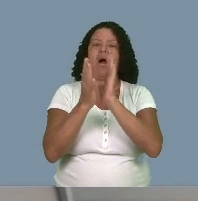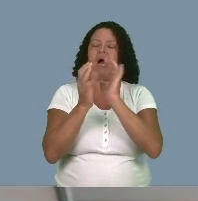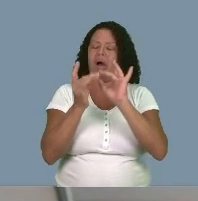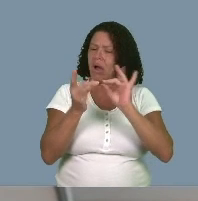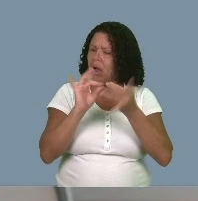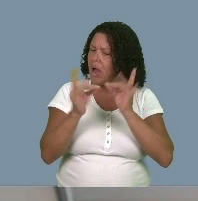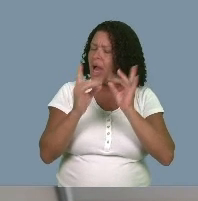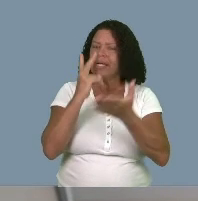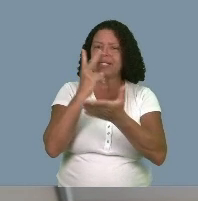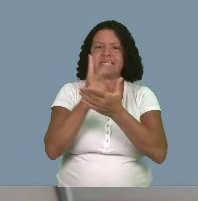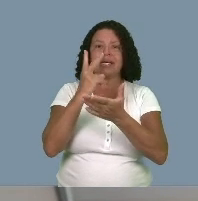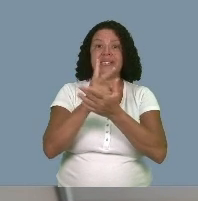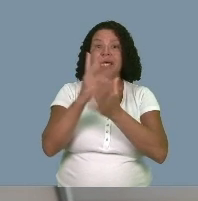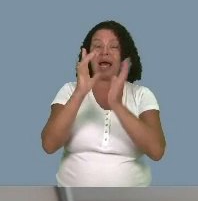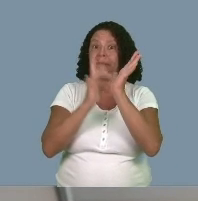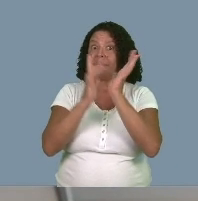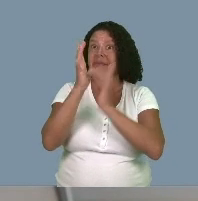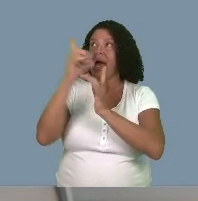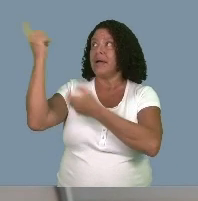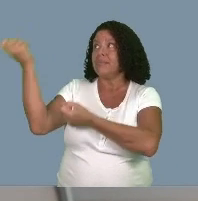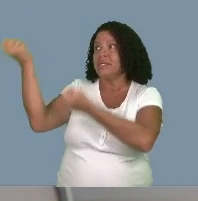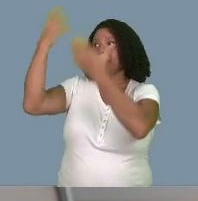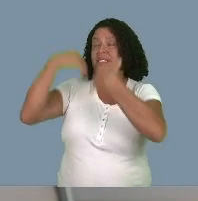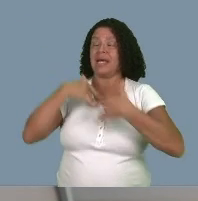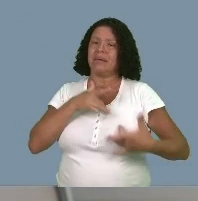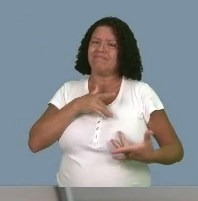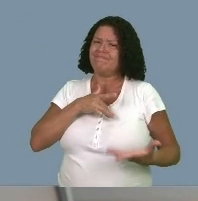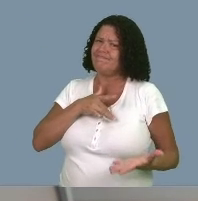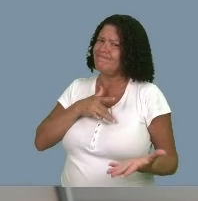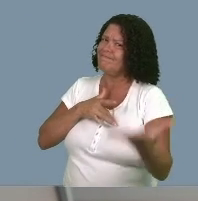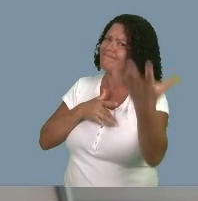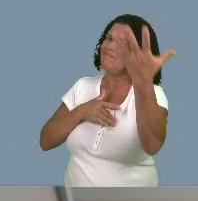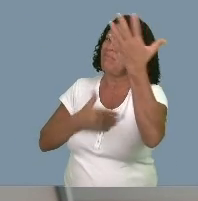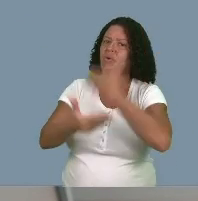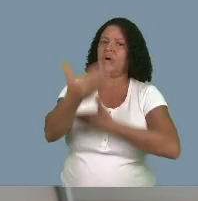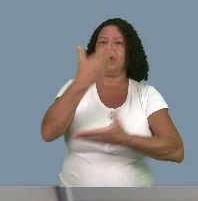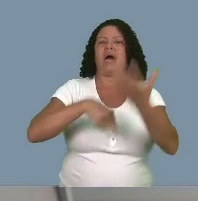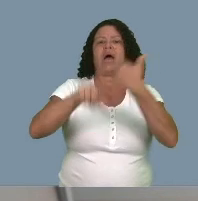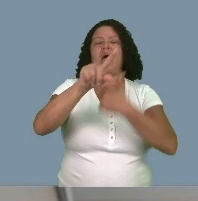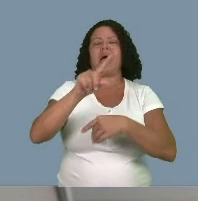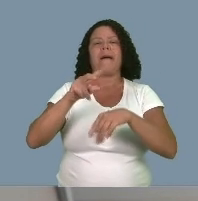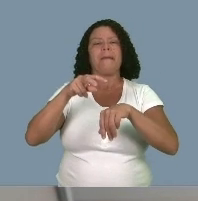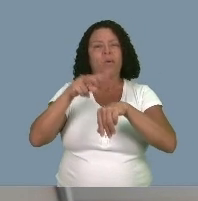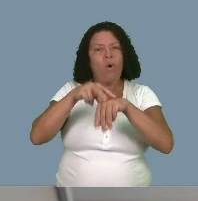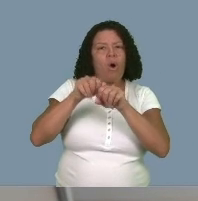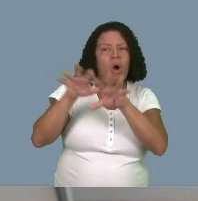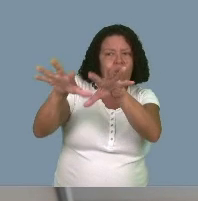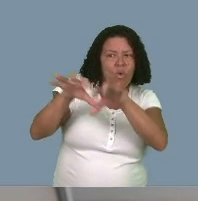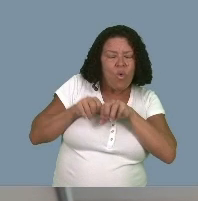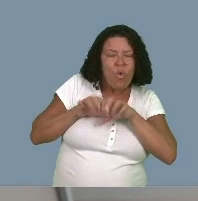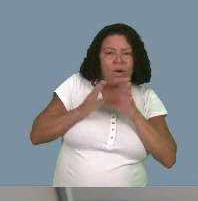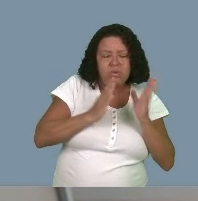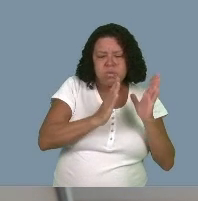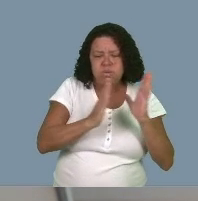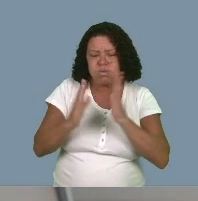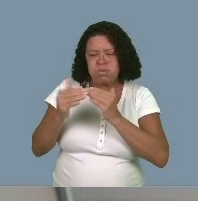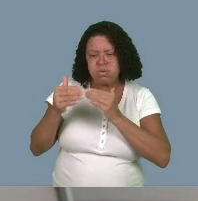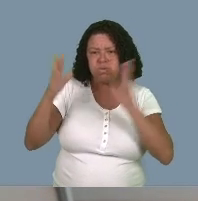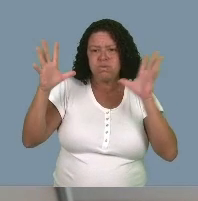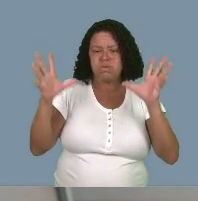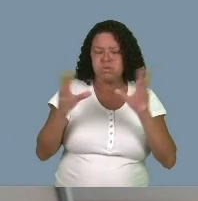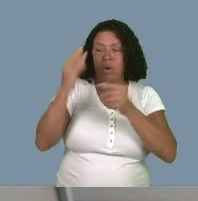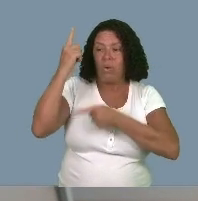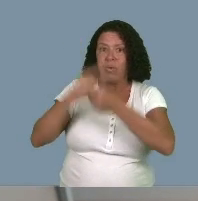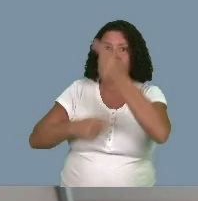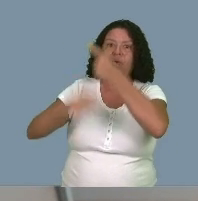conceda misericórdia, a fim de ser ultrapassado o seu período de contaminação e possível desaparecimento